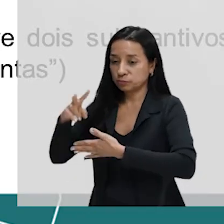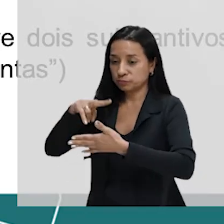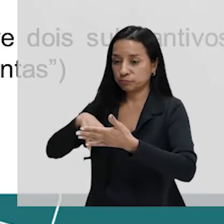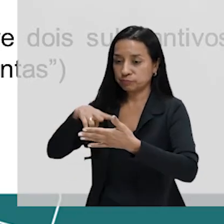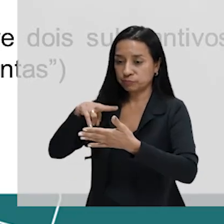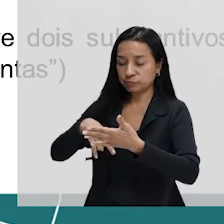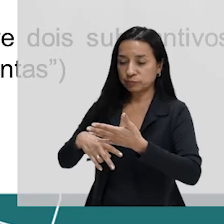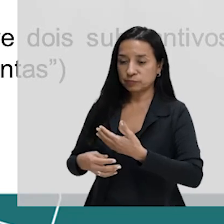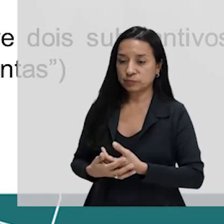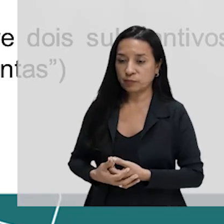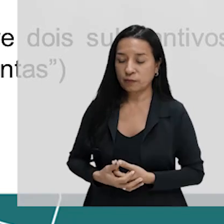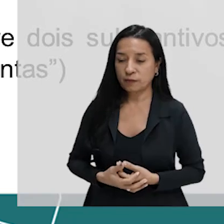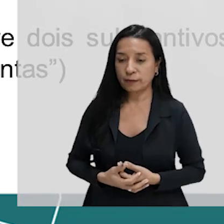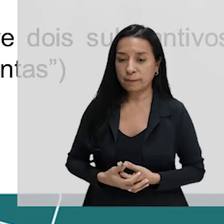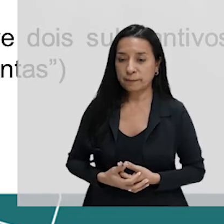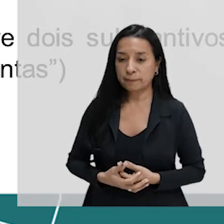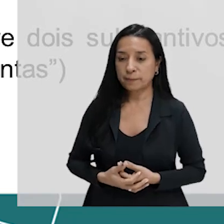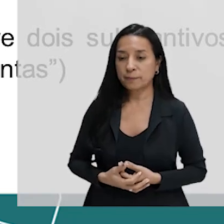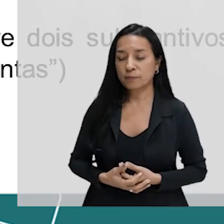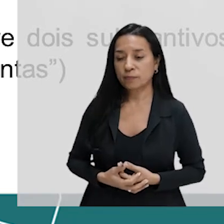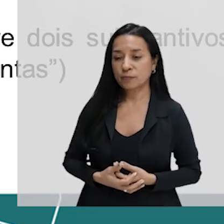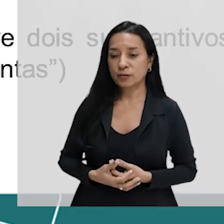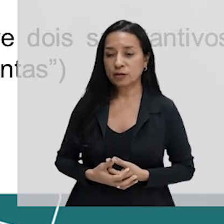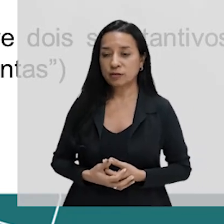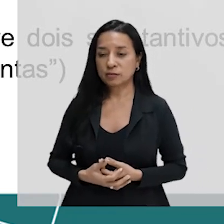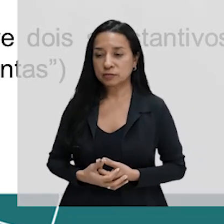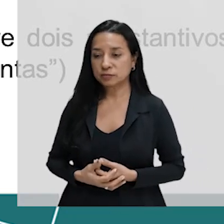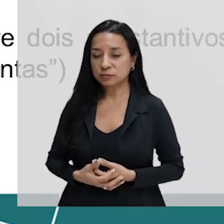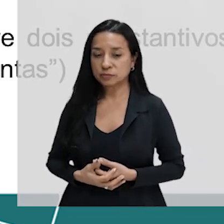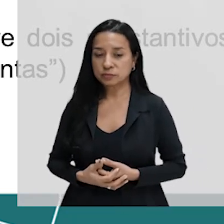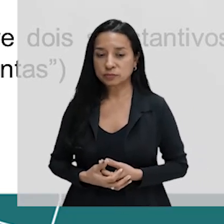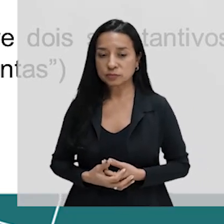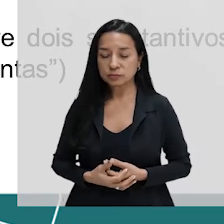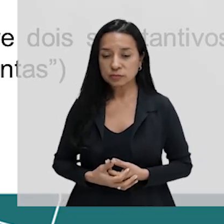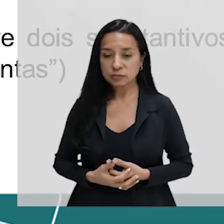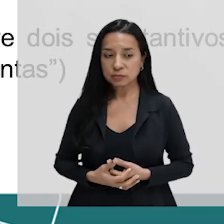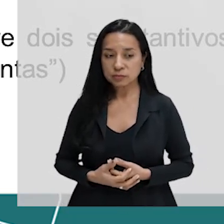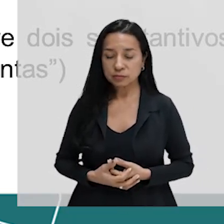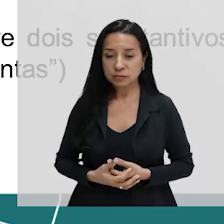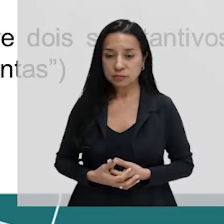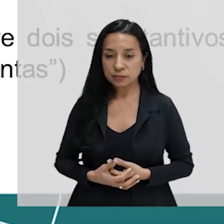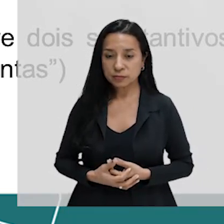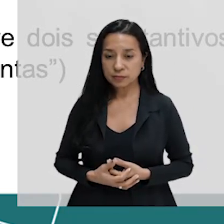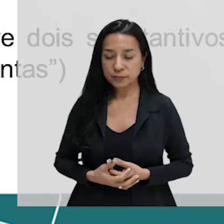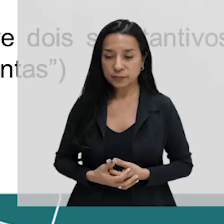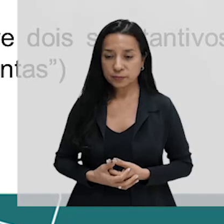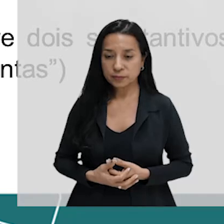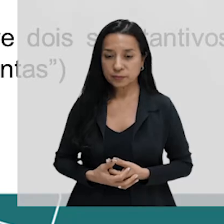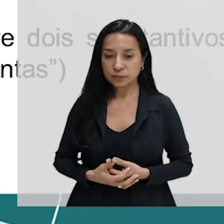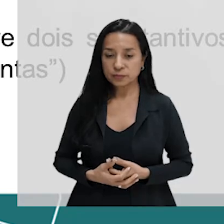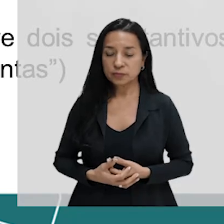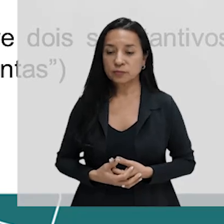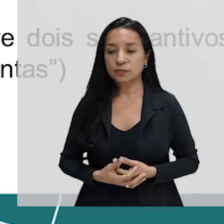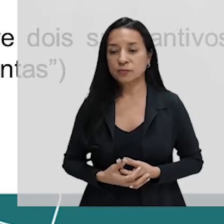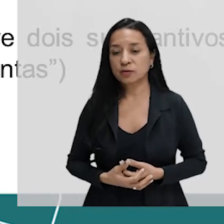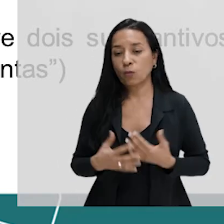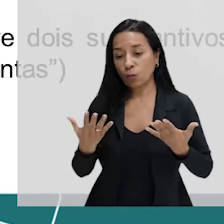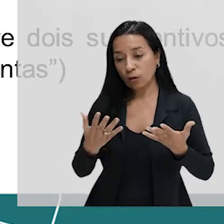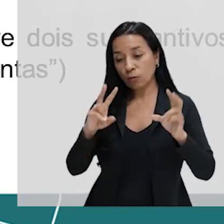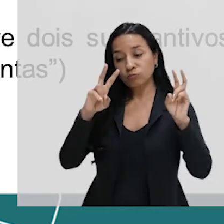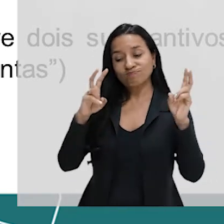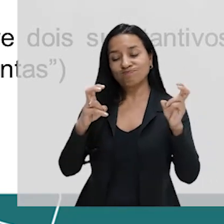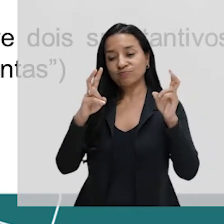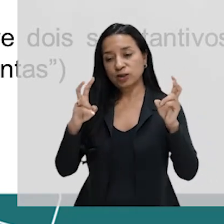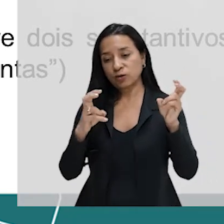quais falamos são bastante complexos, os quais faz referência ao substantivo que foi dito anteriormente, que foi qual?